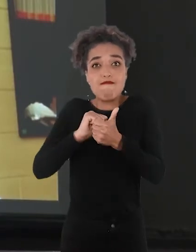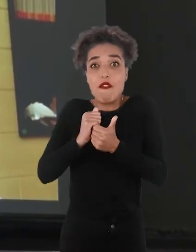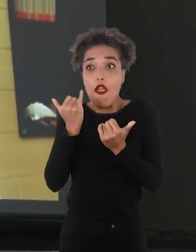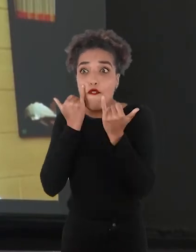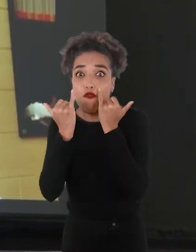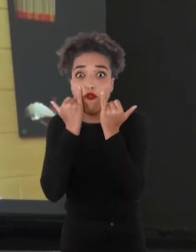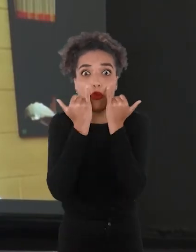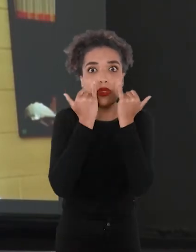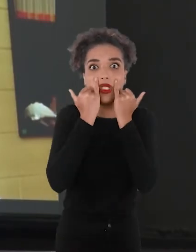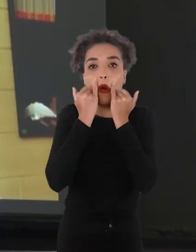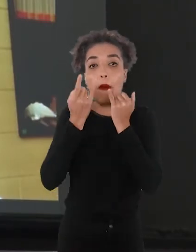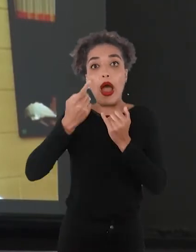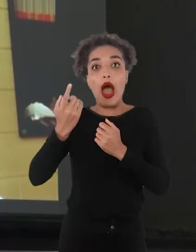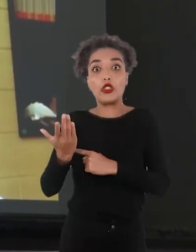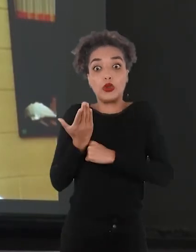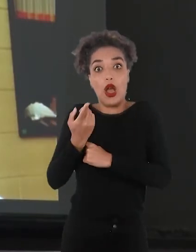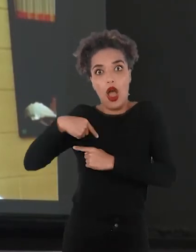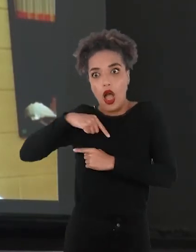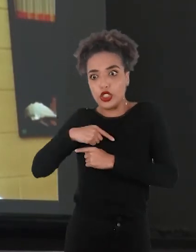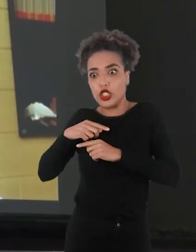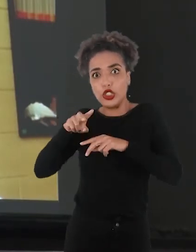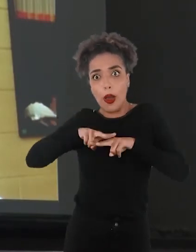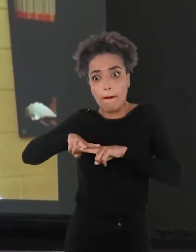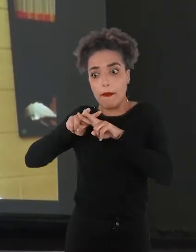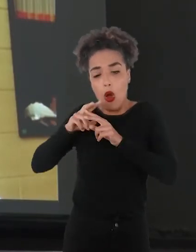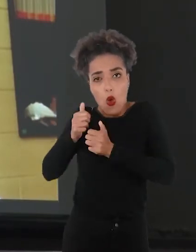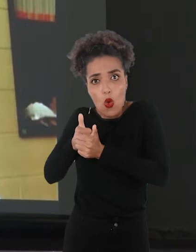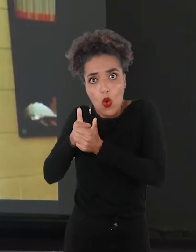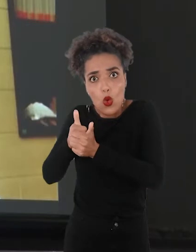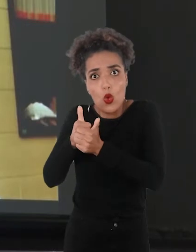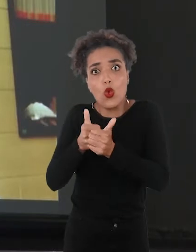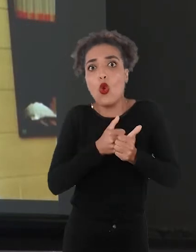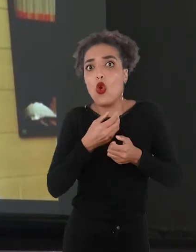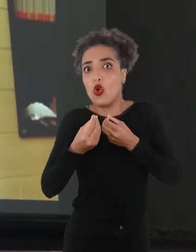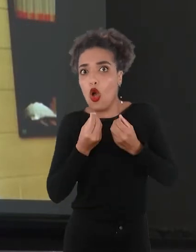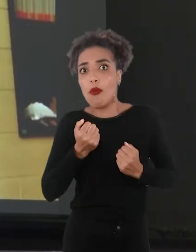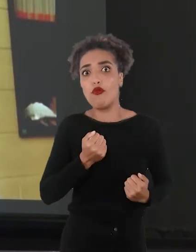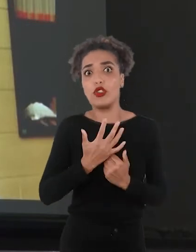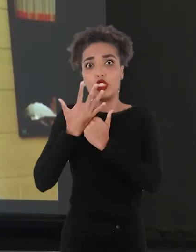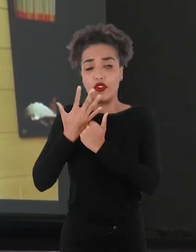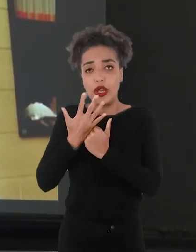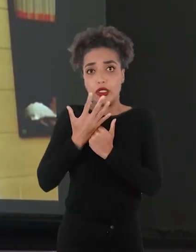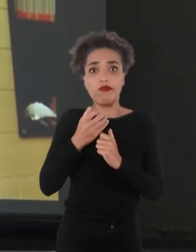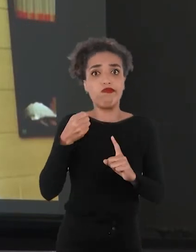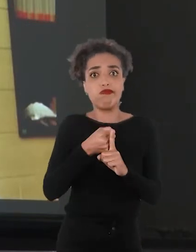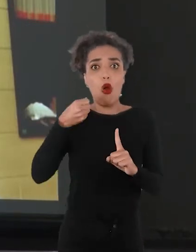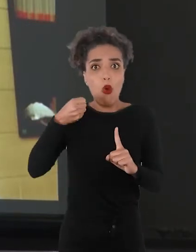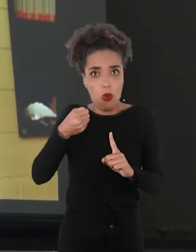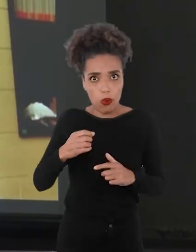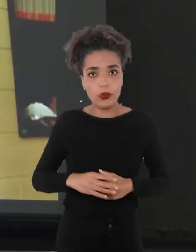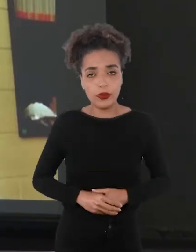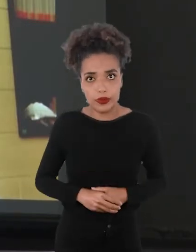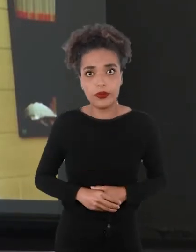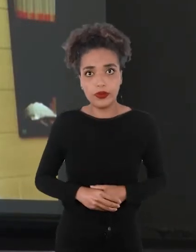fazer um monitoramento, uma avaliação do impacto das políticas afirmativas. A